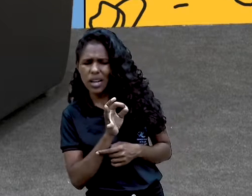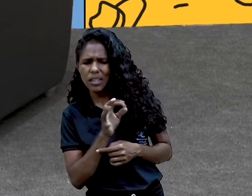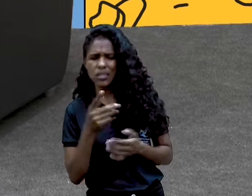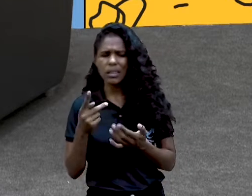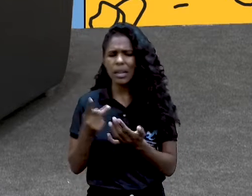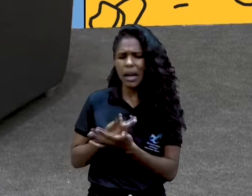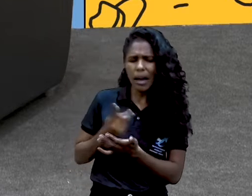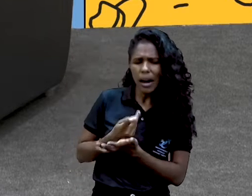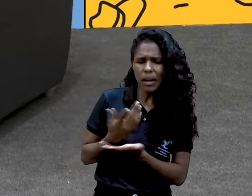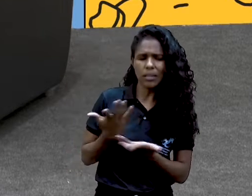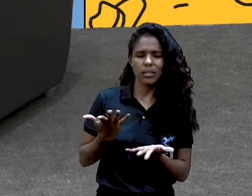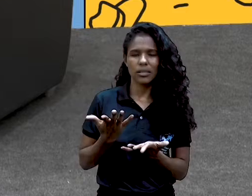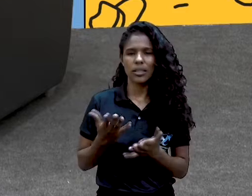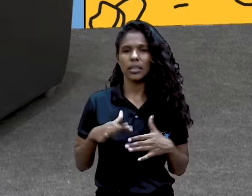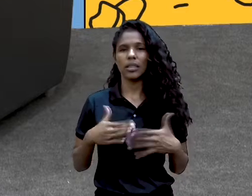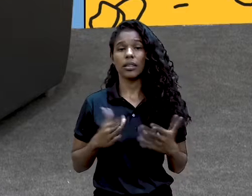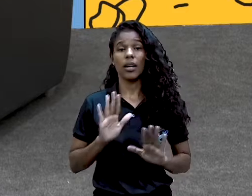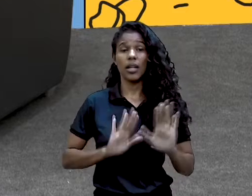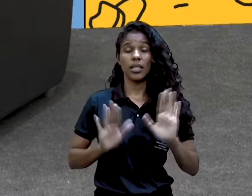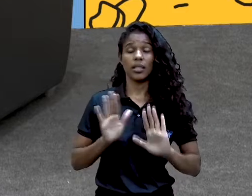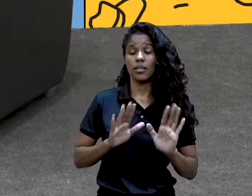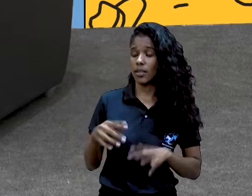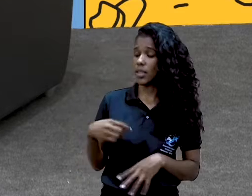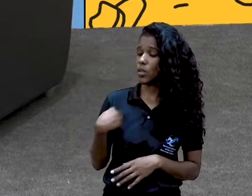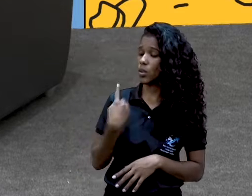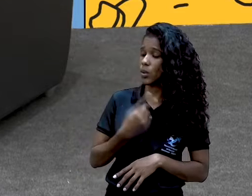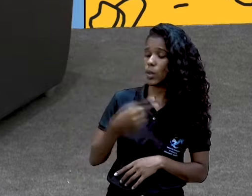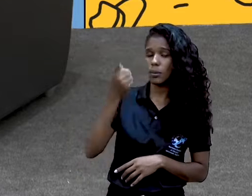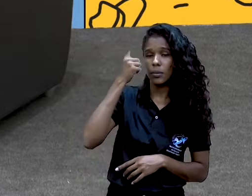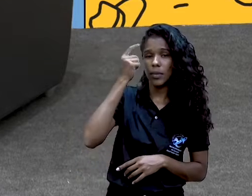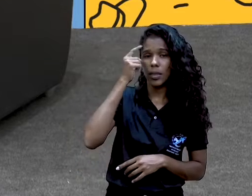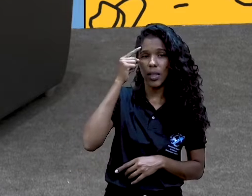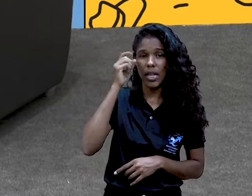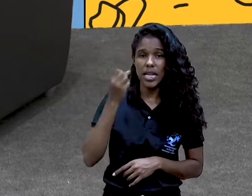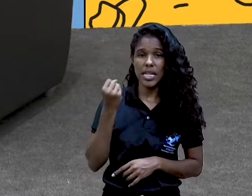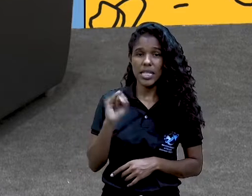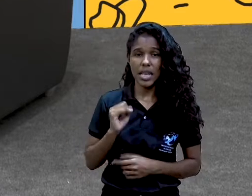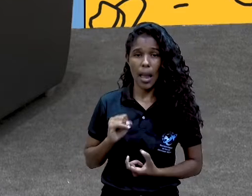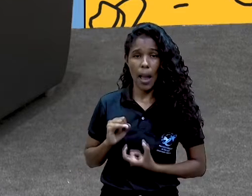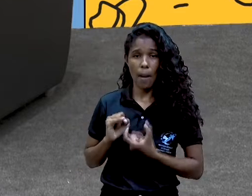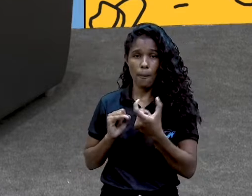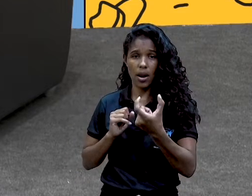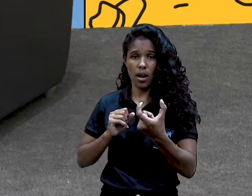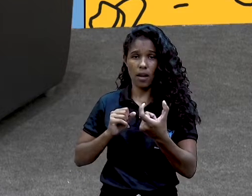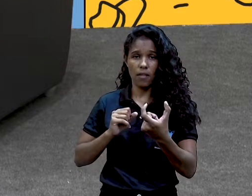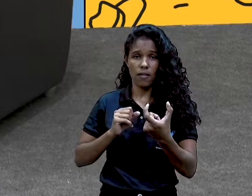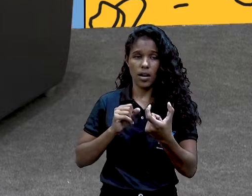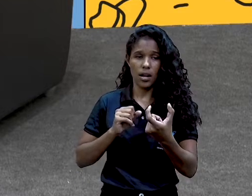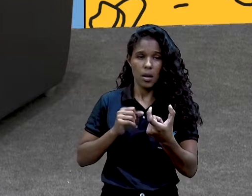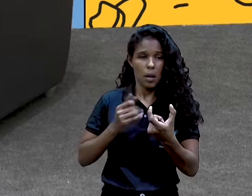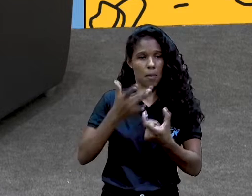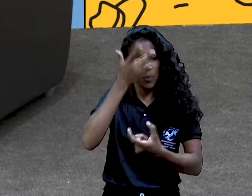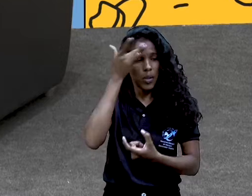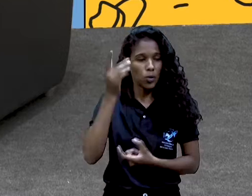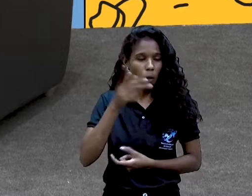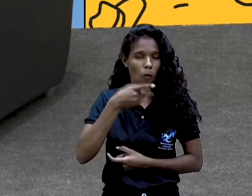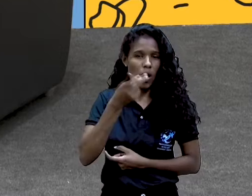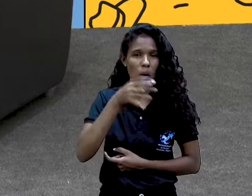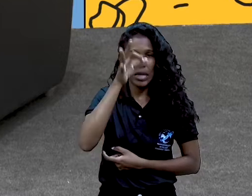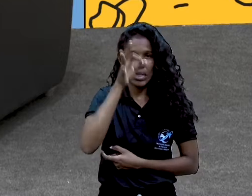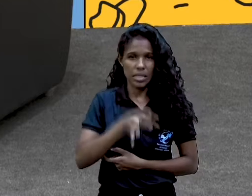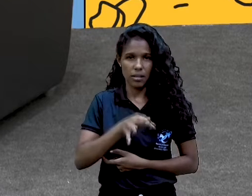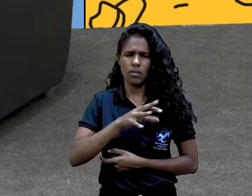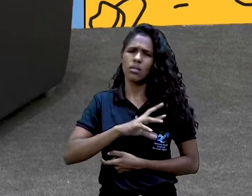uma palavra, alguma coisa foi dita, que ela é única. Não, a gente tem o direito de perguntar, será que está certo mesmo? Porque quando a